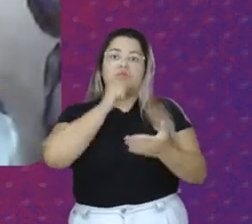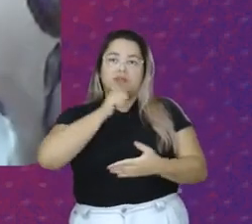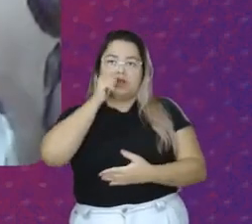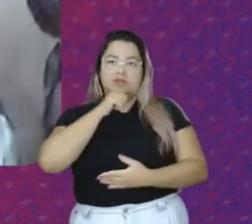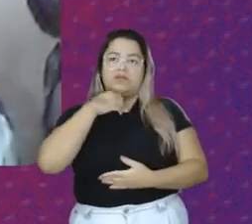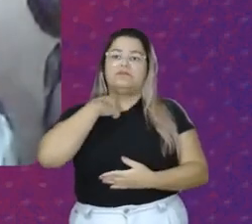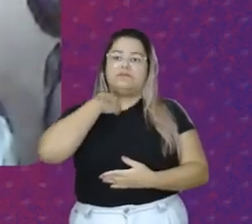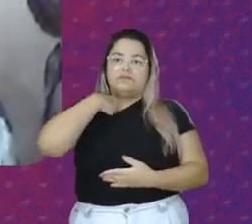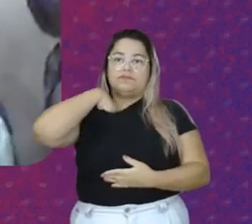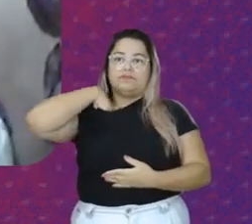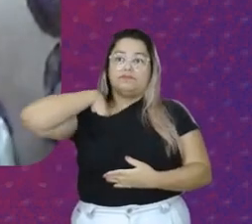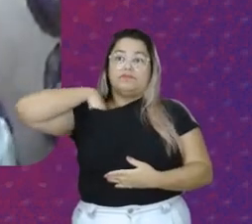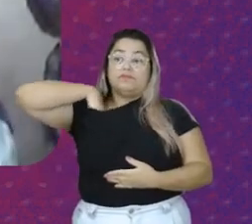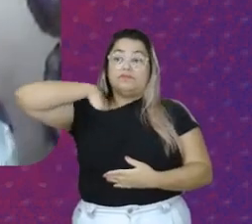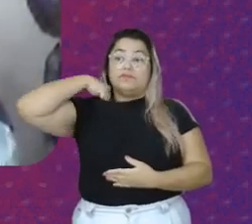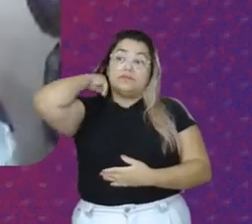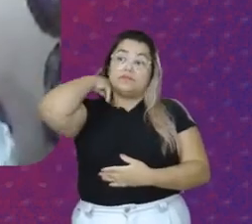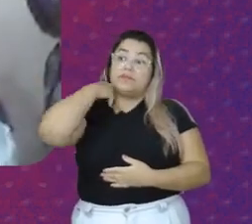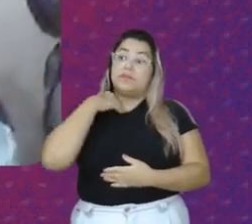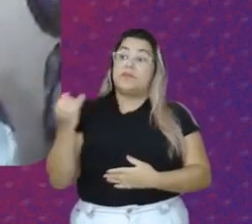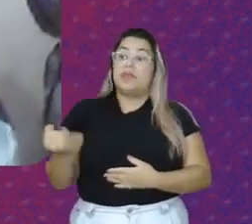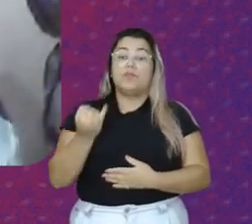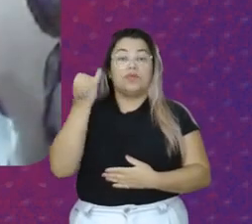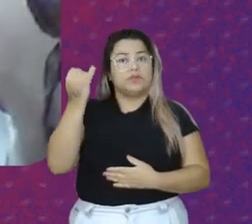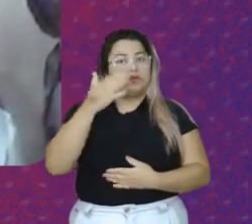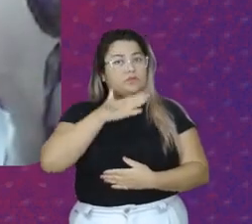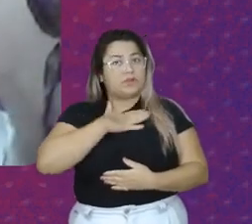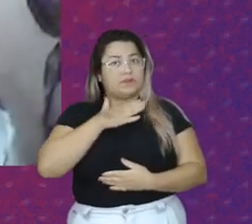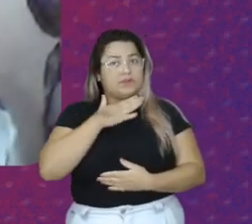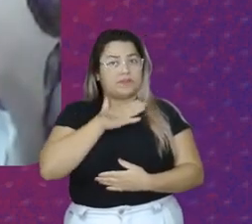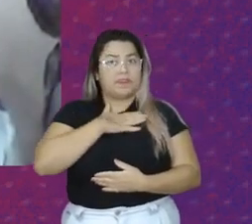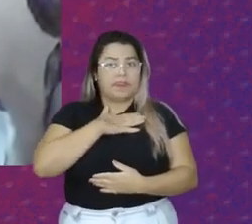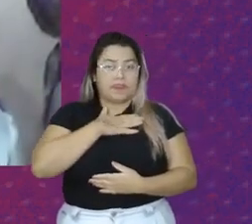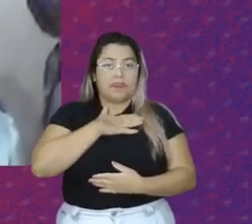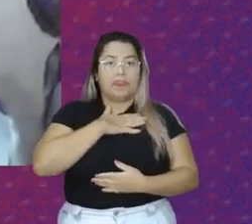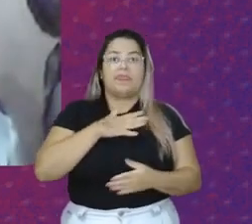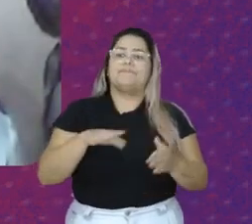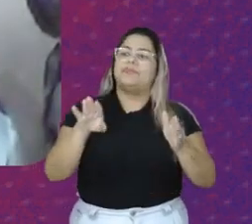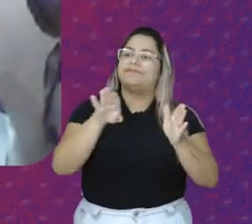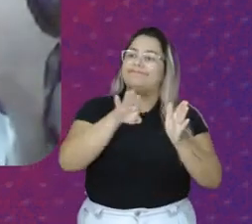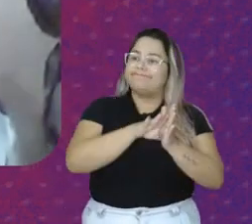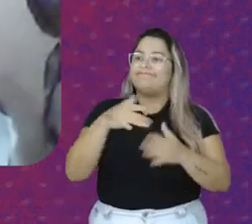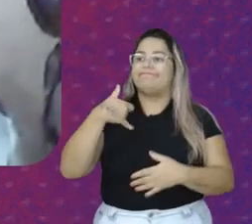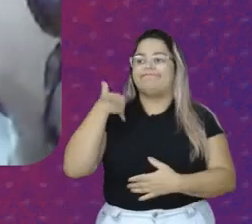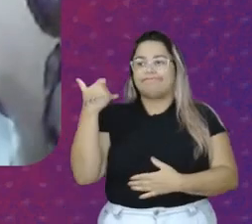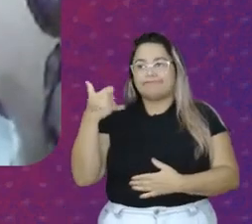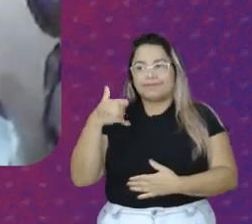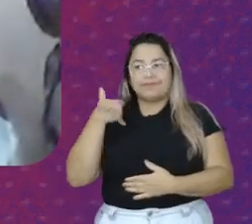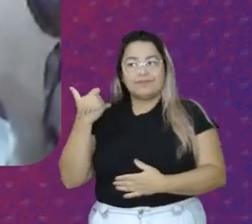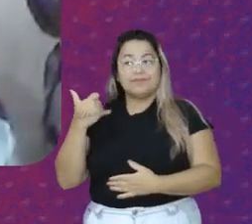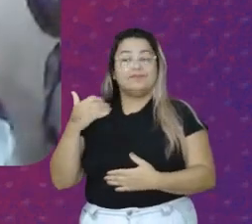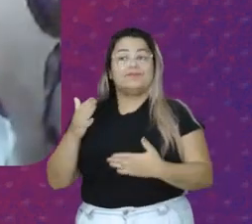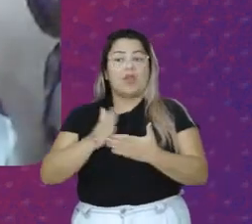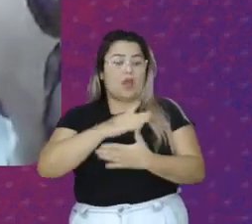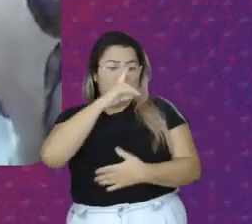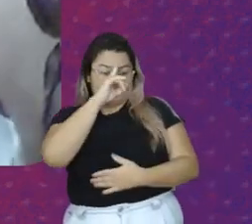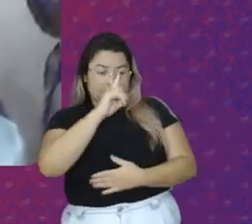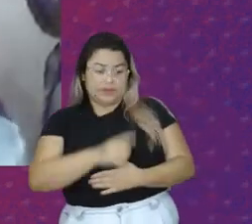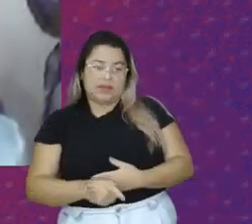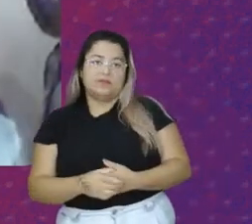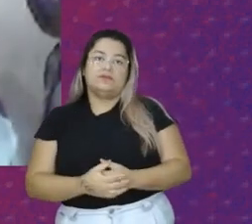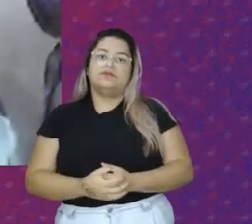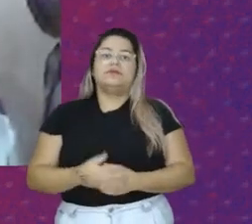isso é muito importante para mim. Você chega numa certa idade, depois de alguns mandatos,